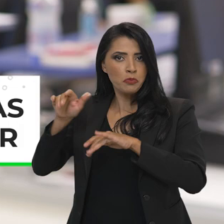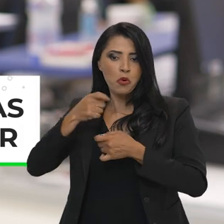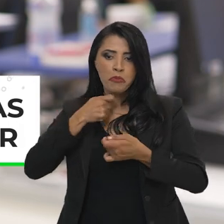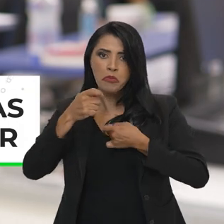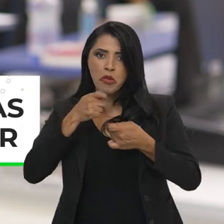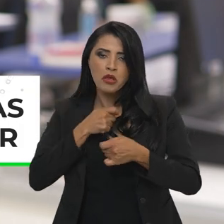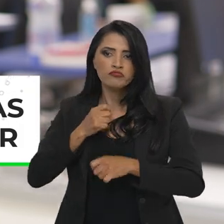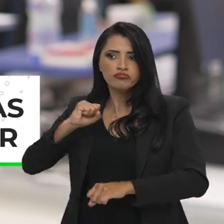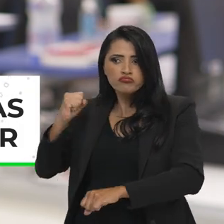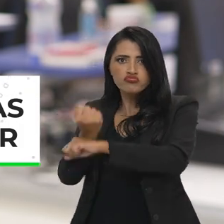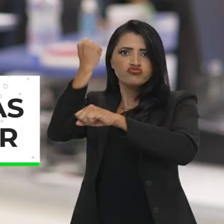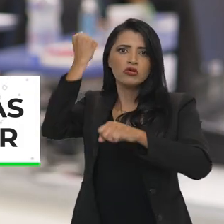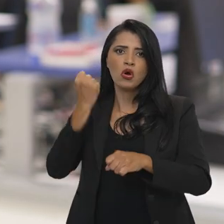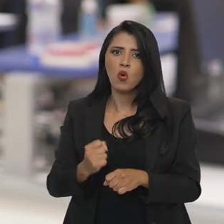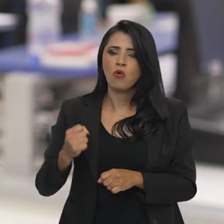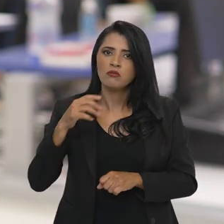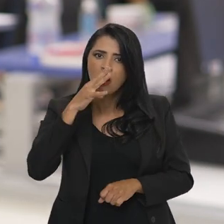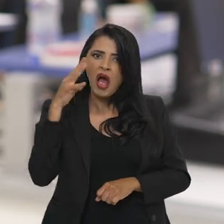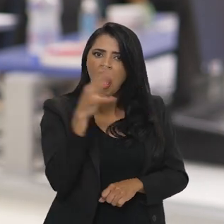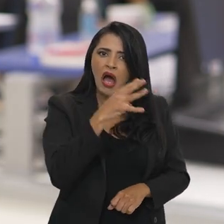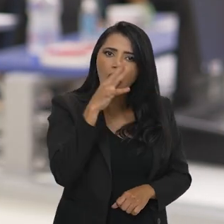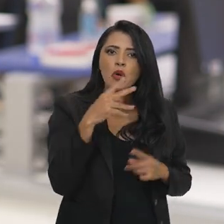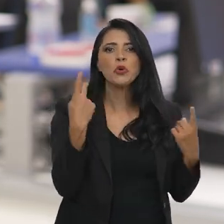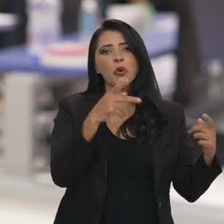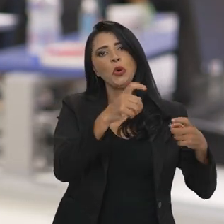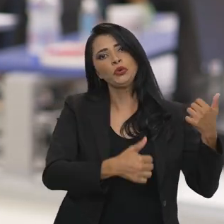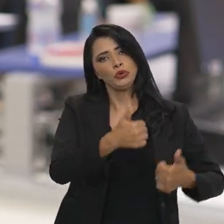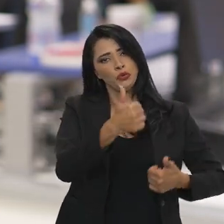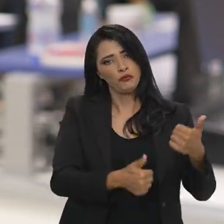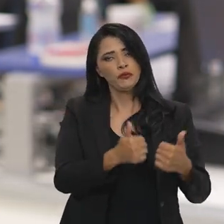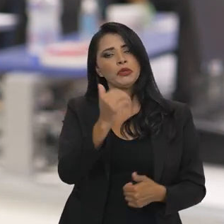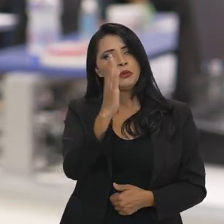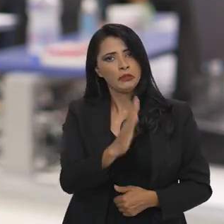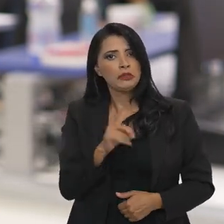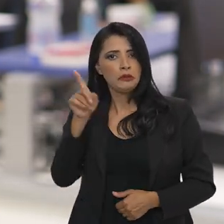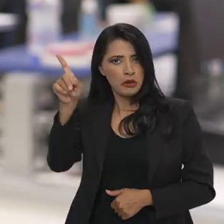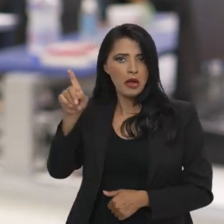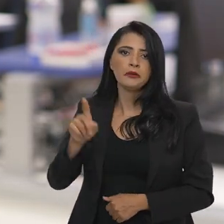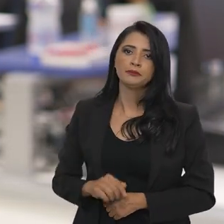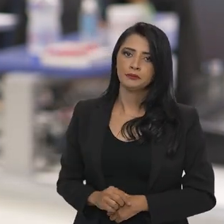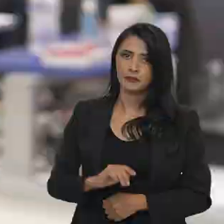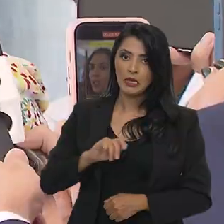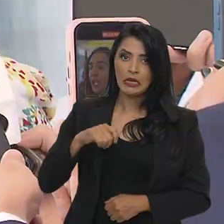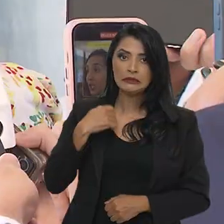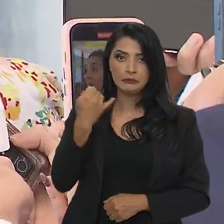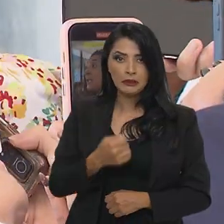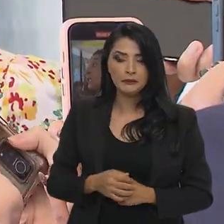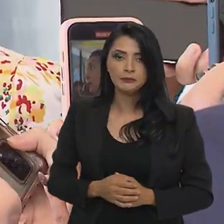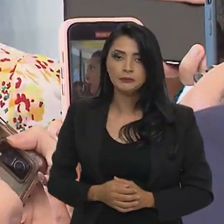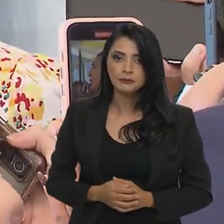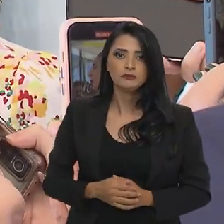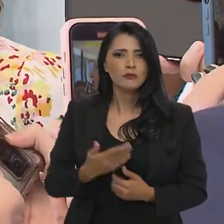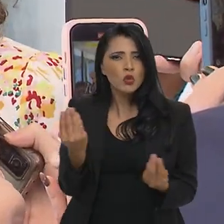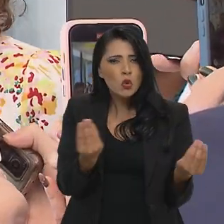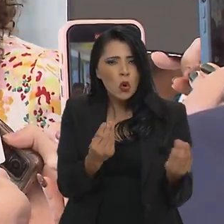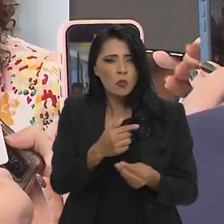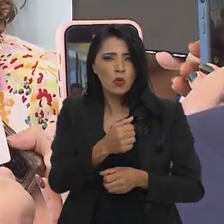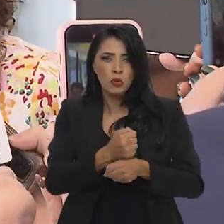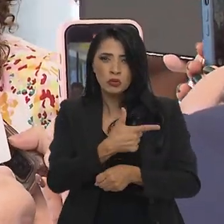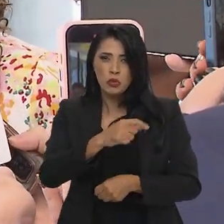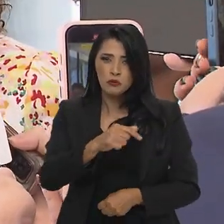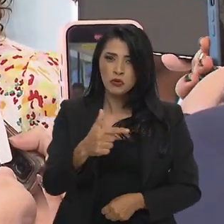de imprensa e repudiou os ataques racistas disparados ao atleta brasileiro na Espanha. É inadmissível que